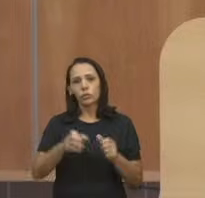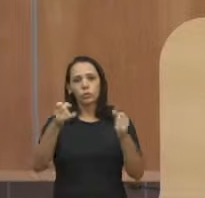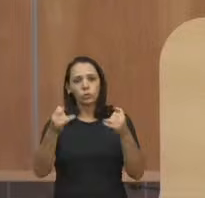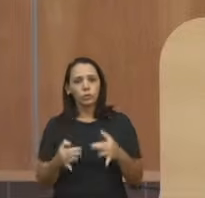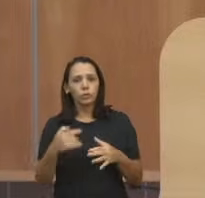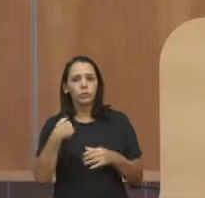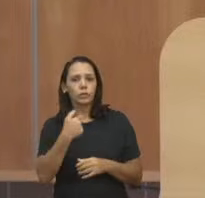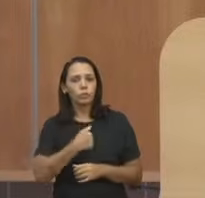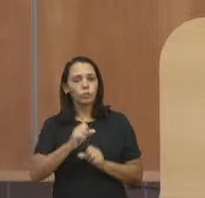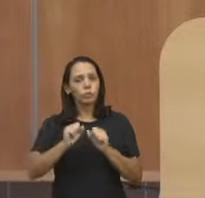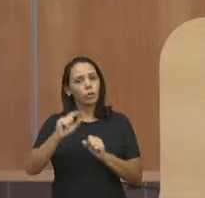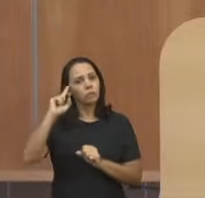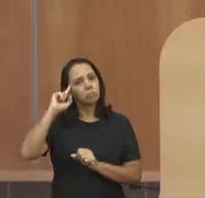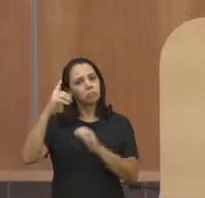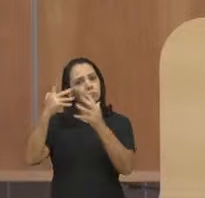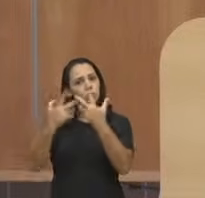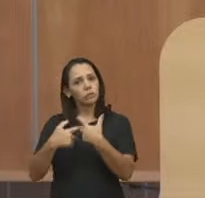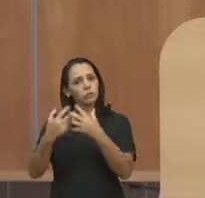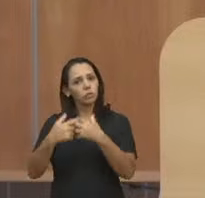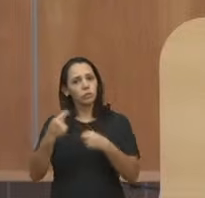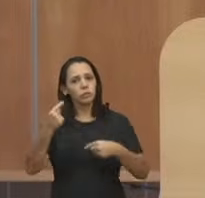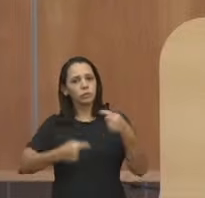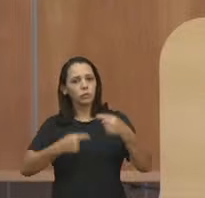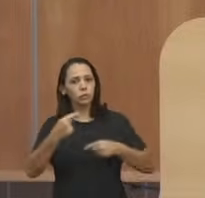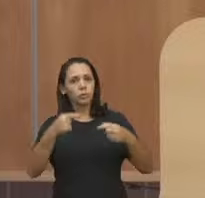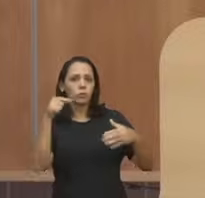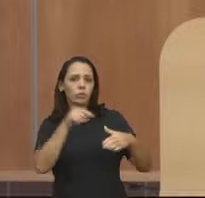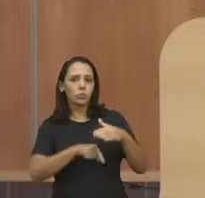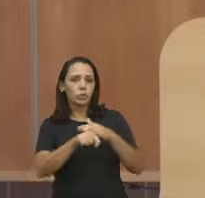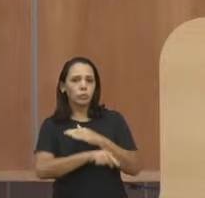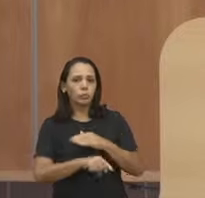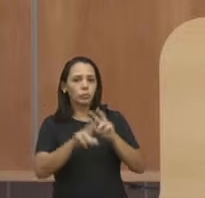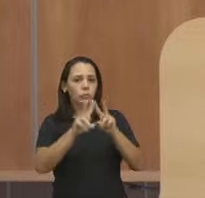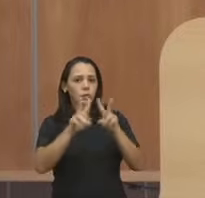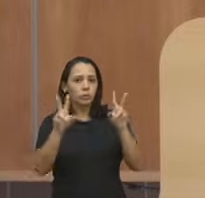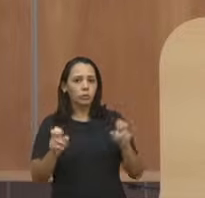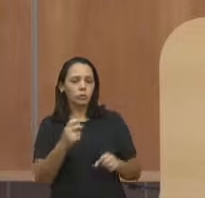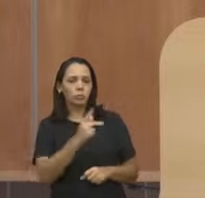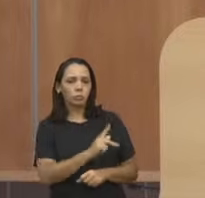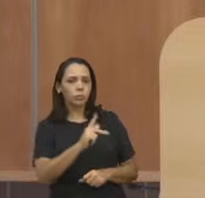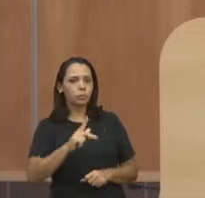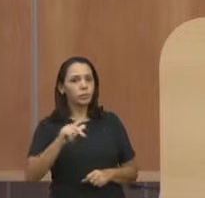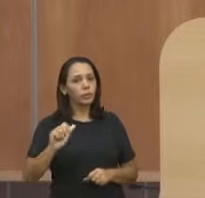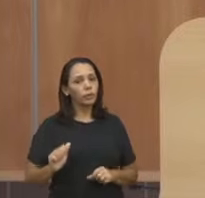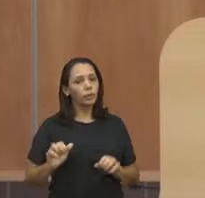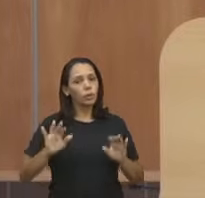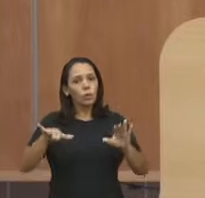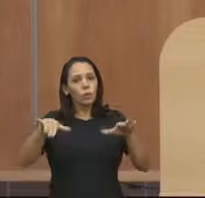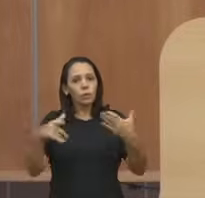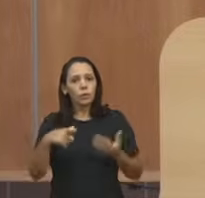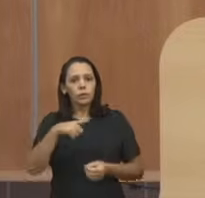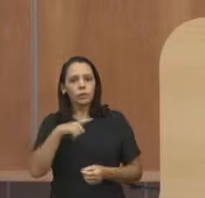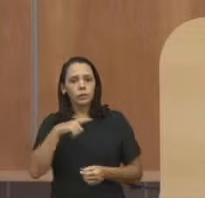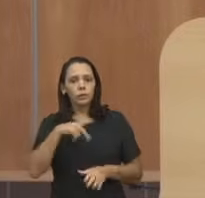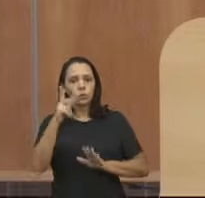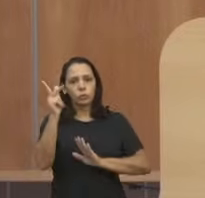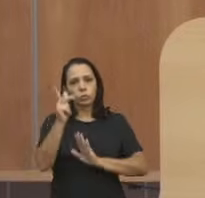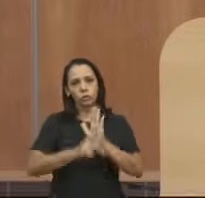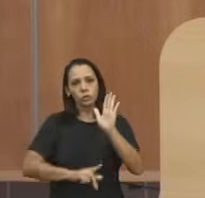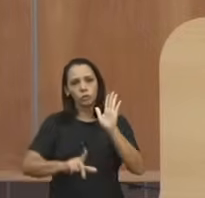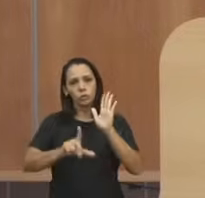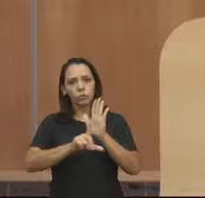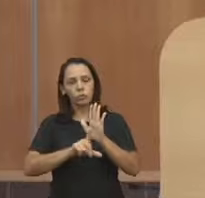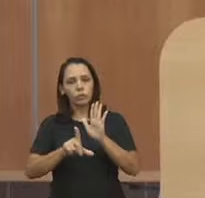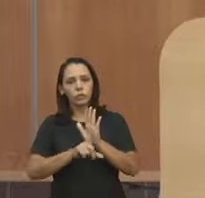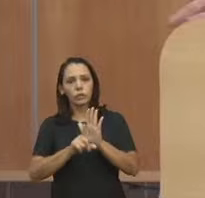para que a gente reflita e que a gente produza debates mais profundos sobre o PPA. Quando a gente tem aqui um projeto de lei que fala sobre concessão de título de